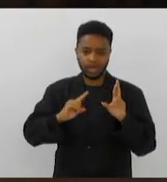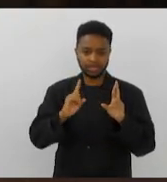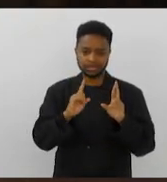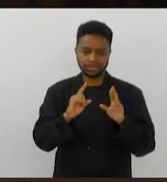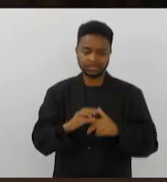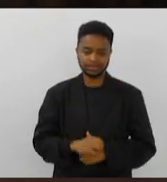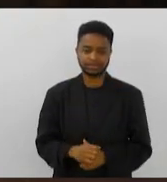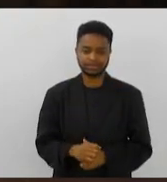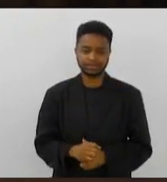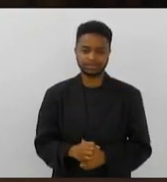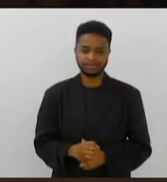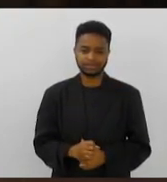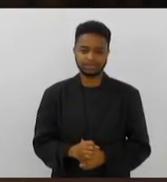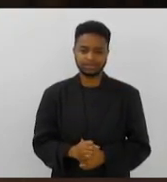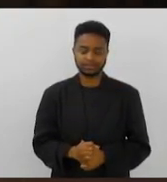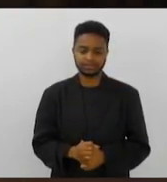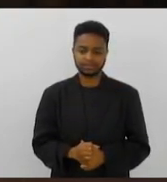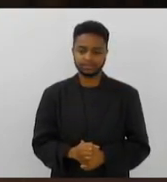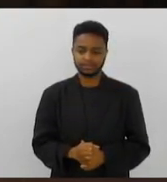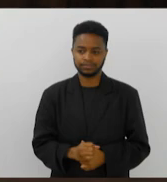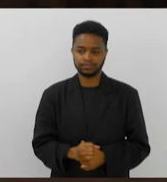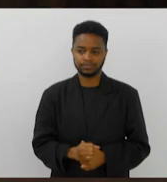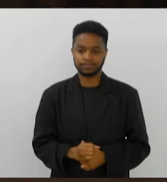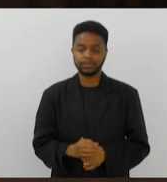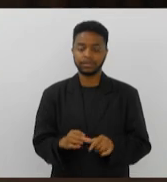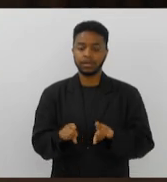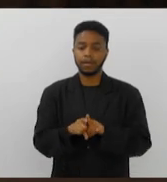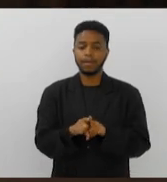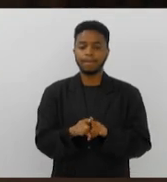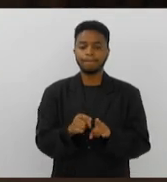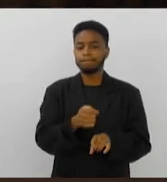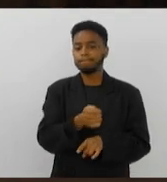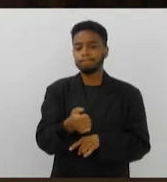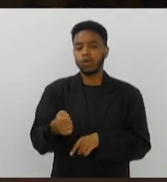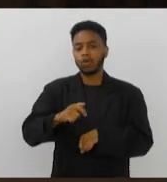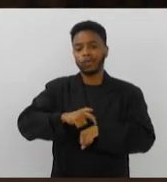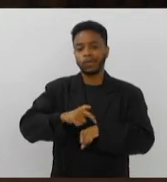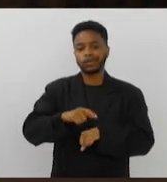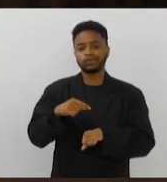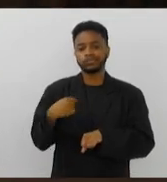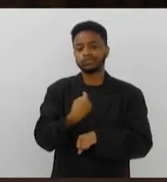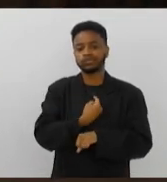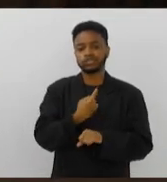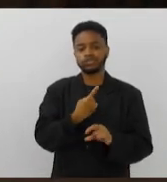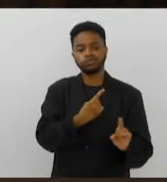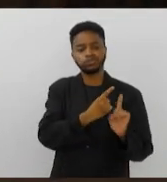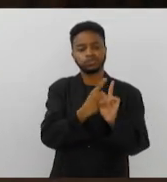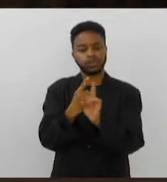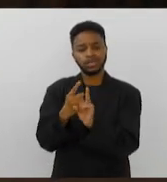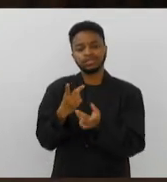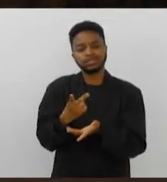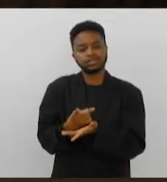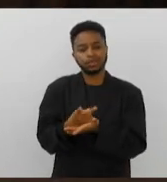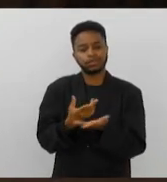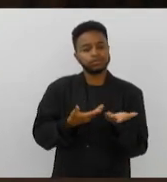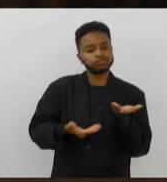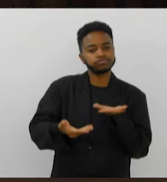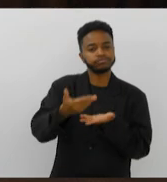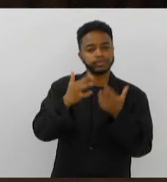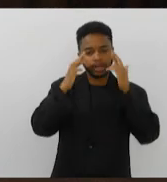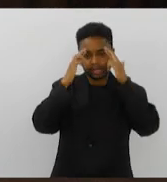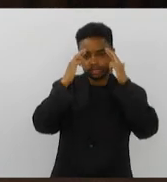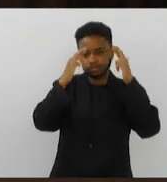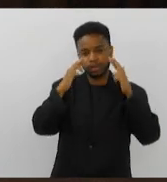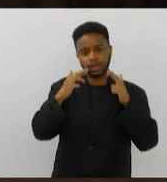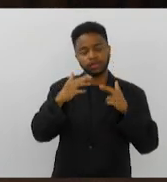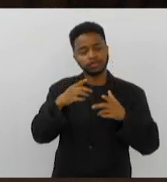e Afonso há poucas vezes que nós tivemos juntos sempre foi de uma maneira muito respeitosa de uma maneira muito agradável a gente se encontra